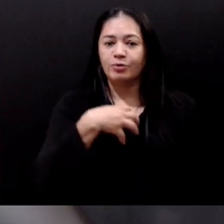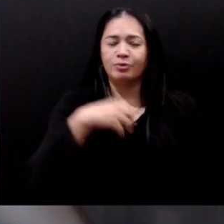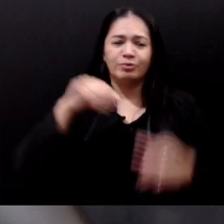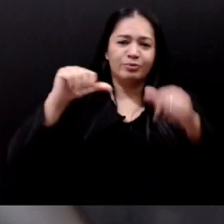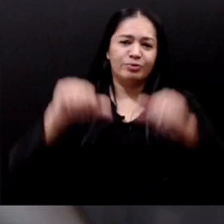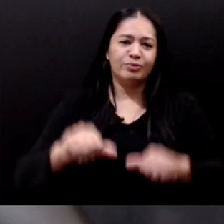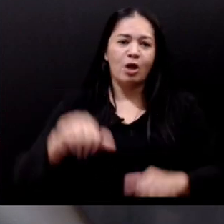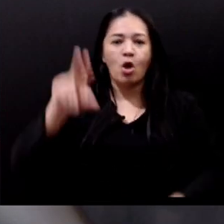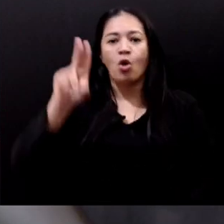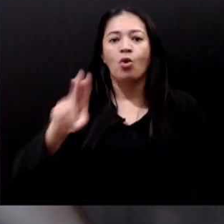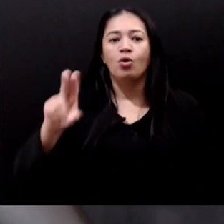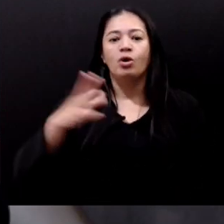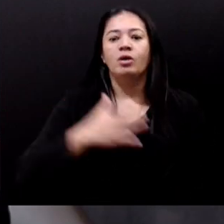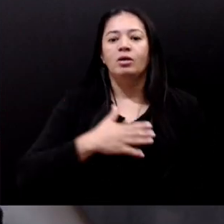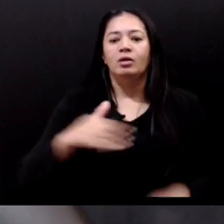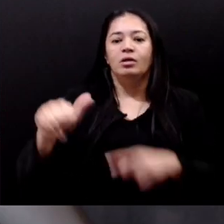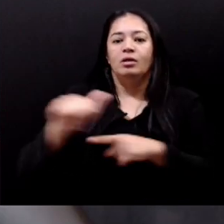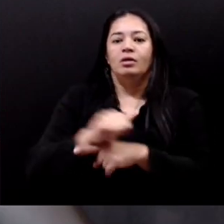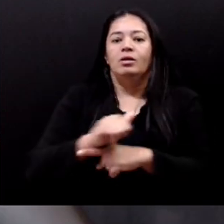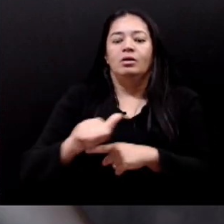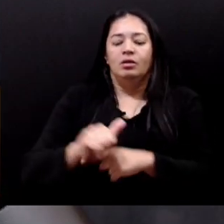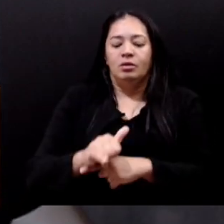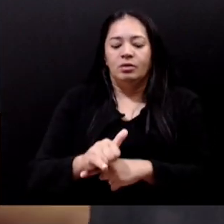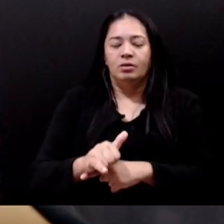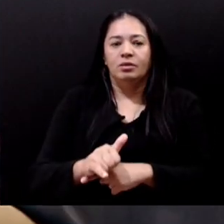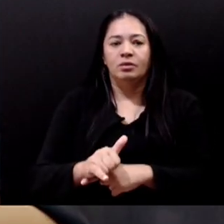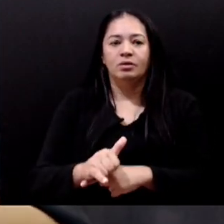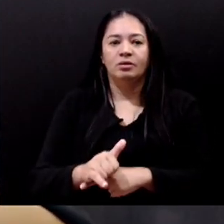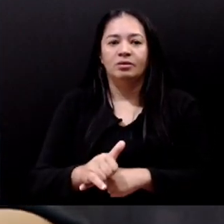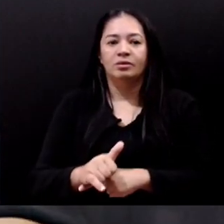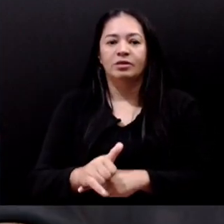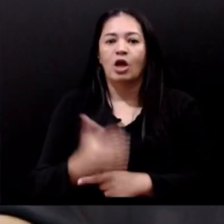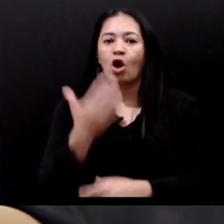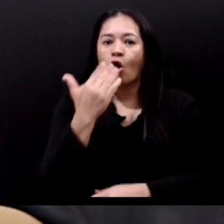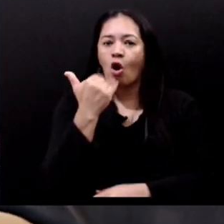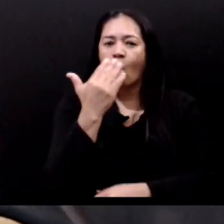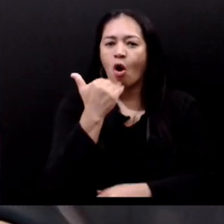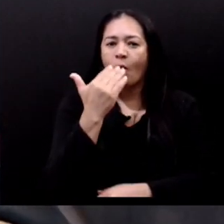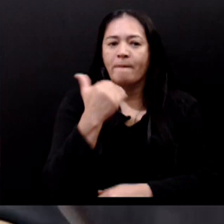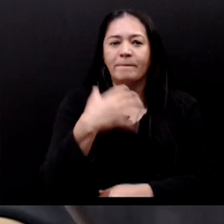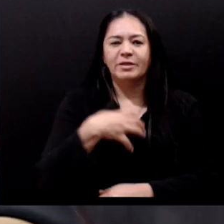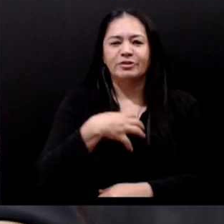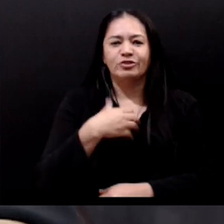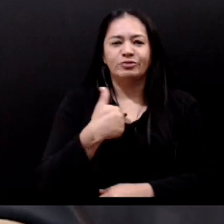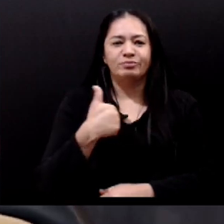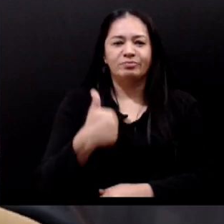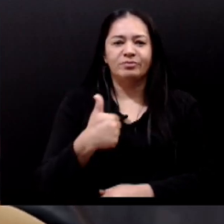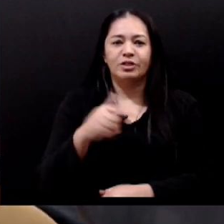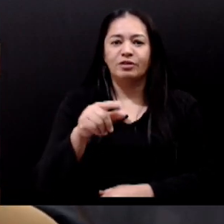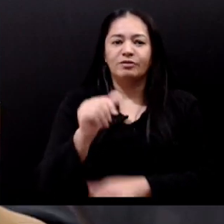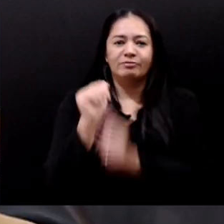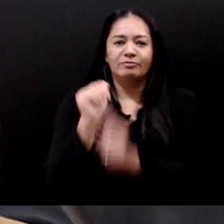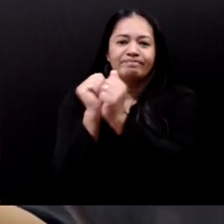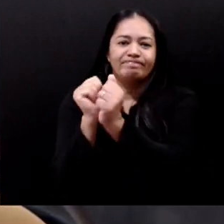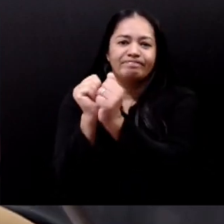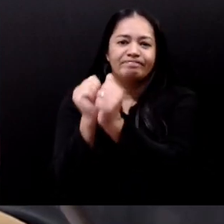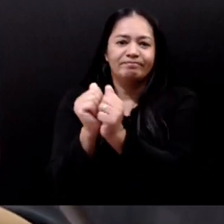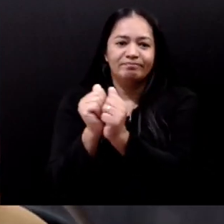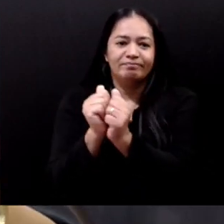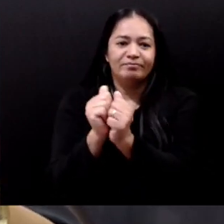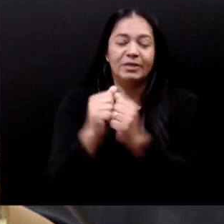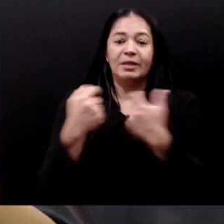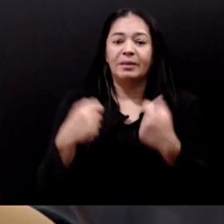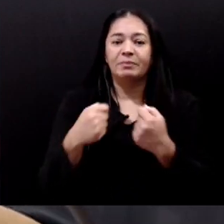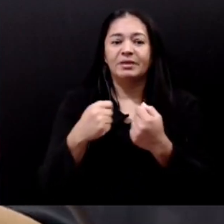mecanismo de compensação, que é o Aham. comer muito para me sentir bem. E aí você fica presa nesse ciclo. Então, ele tem que ser quebrado a partir